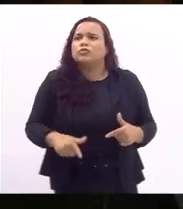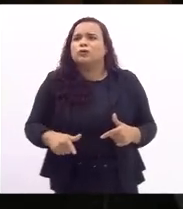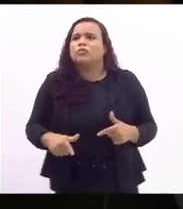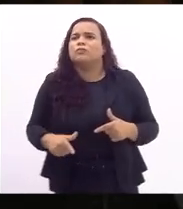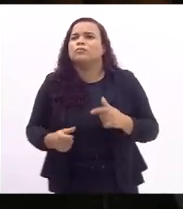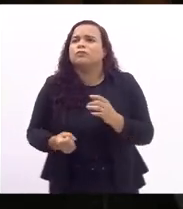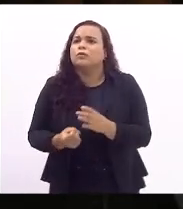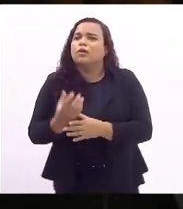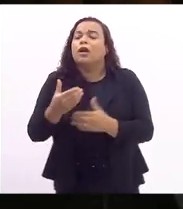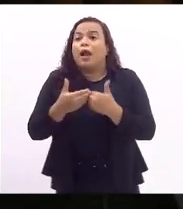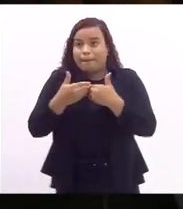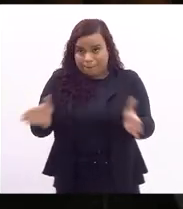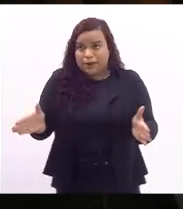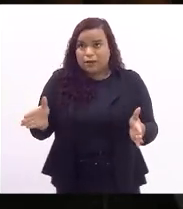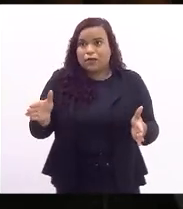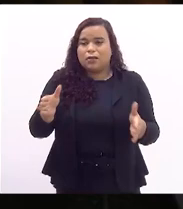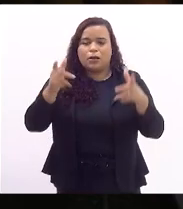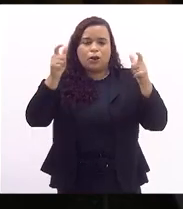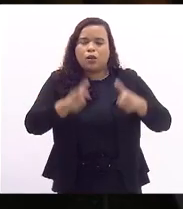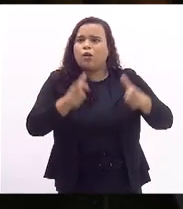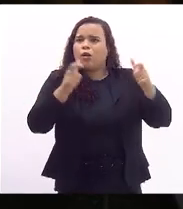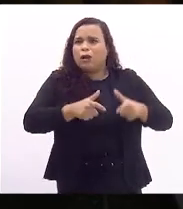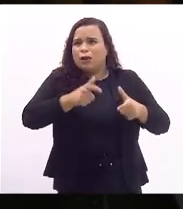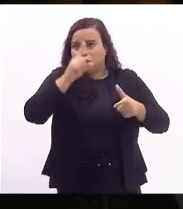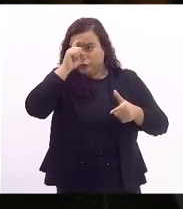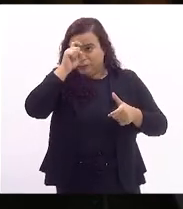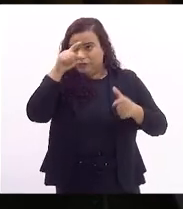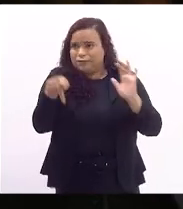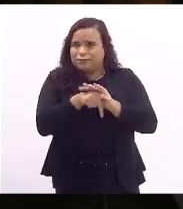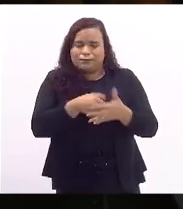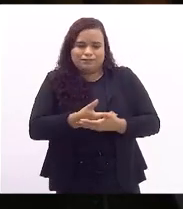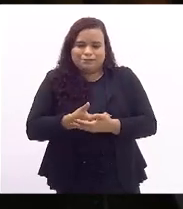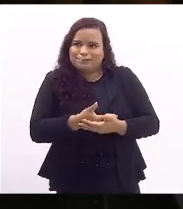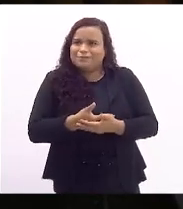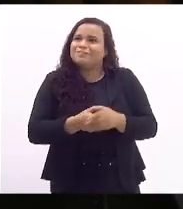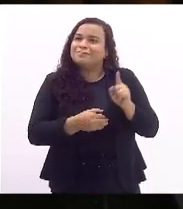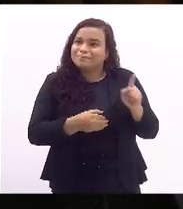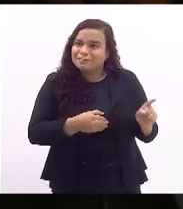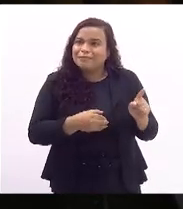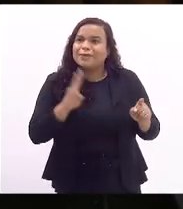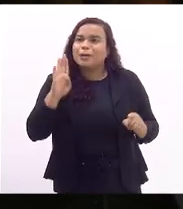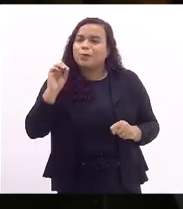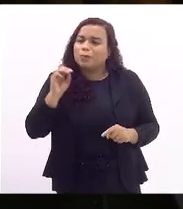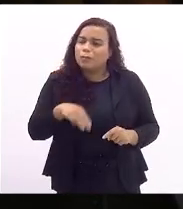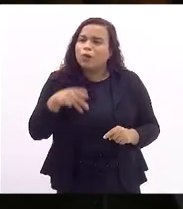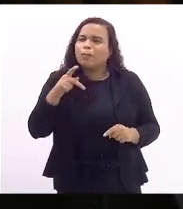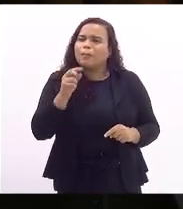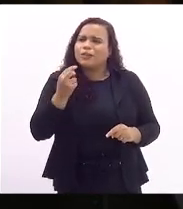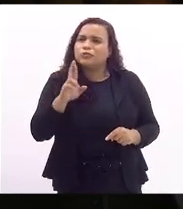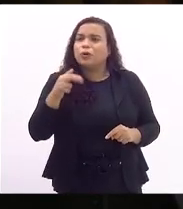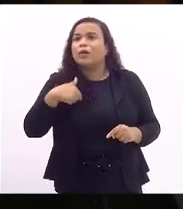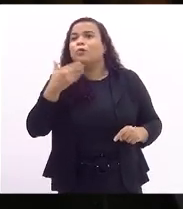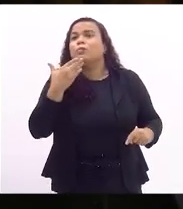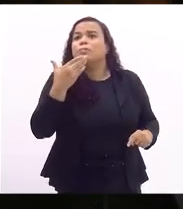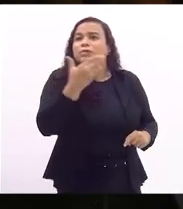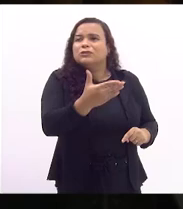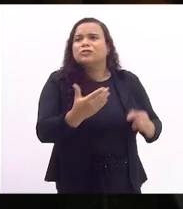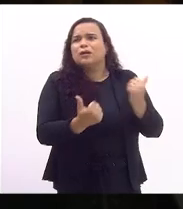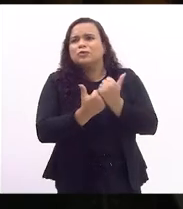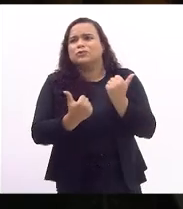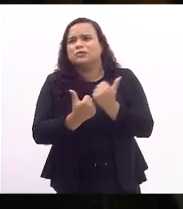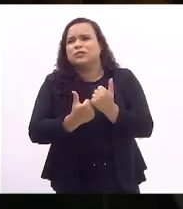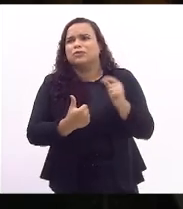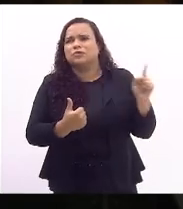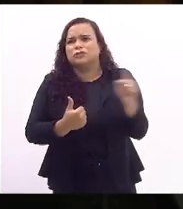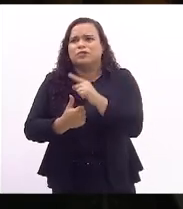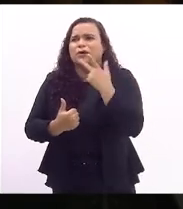Maternidade Bom Pastor na minha cidade e eu imediatamente pediu auxílio de vários deputados mas Deputado O que que a